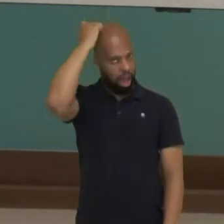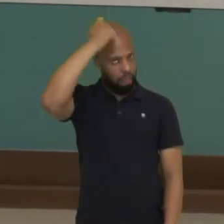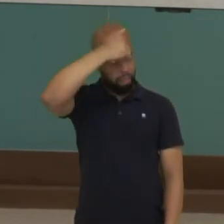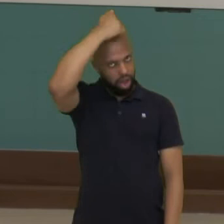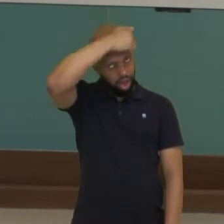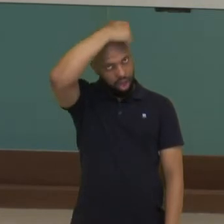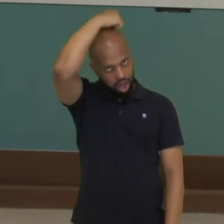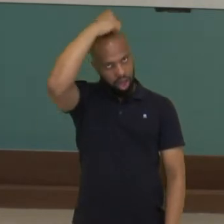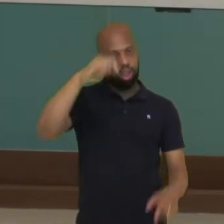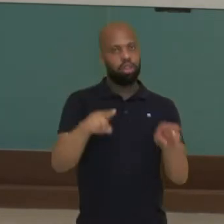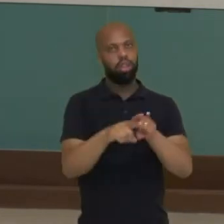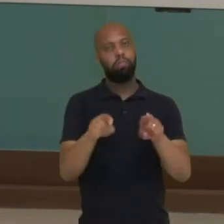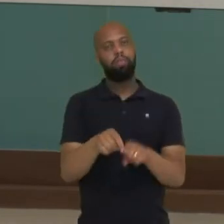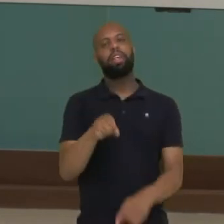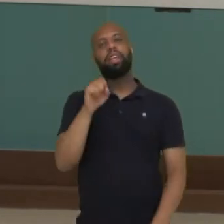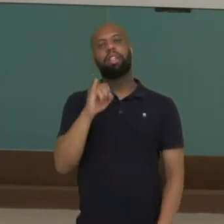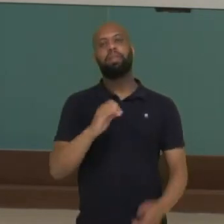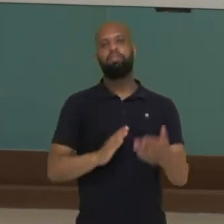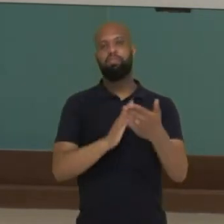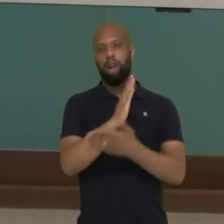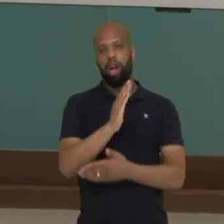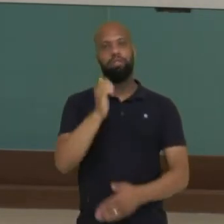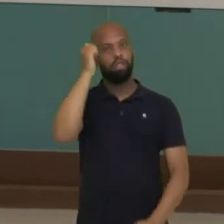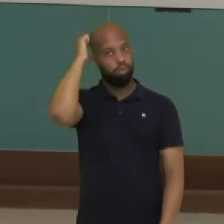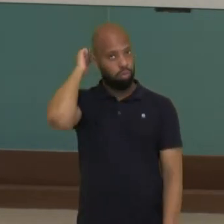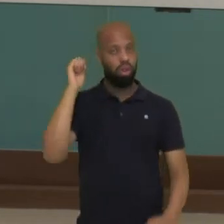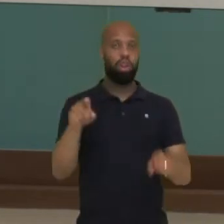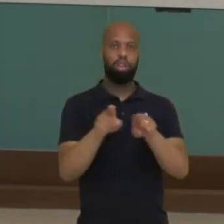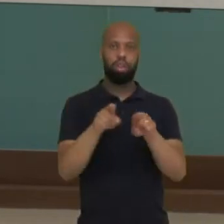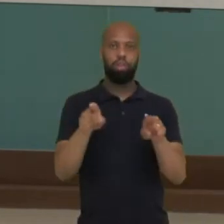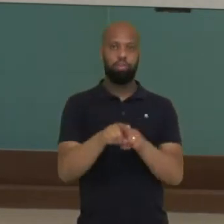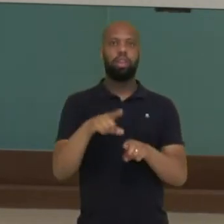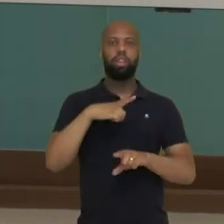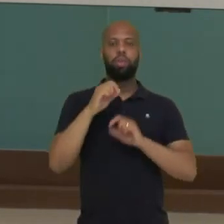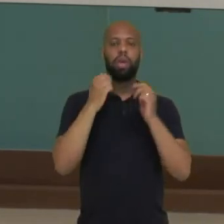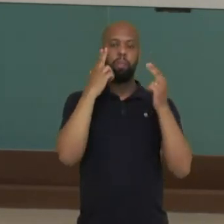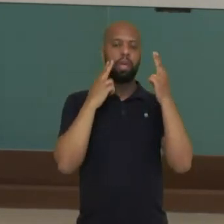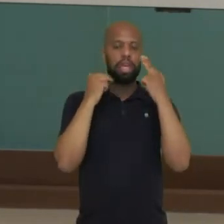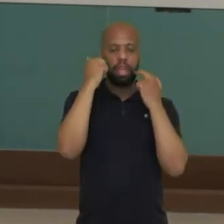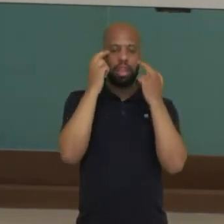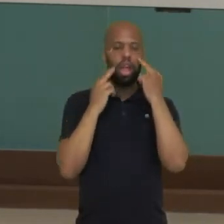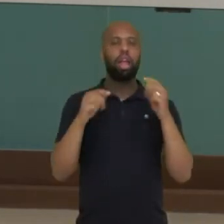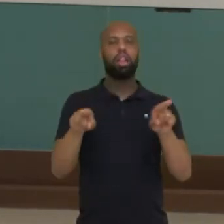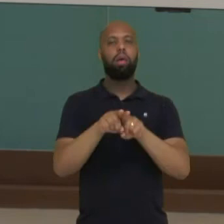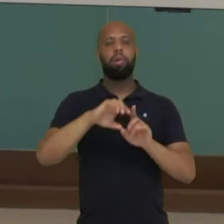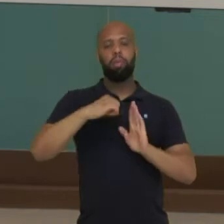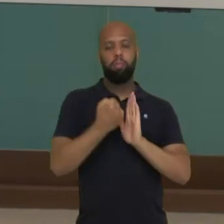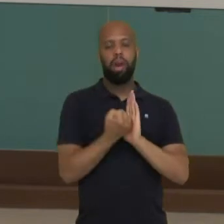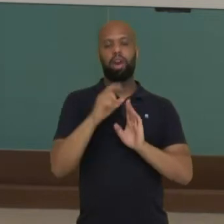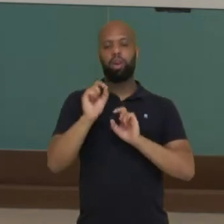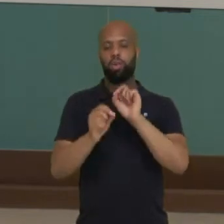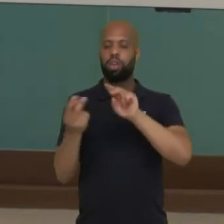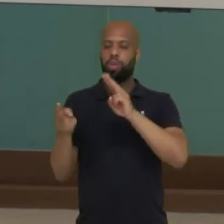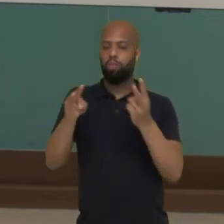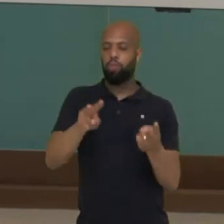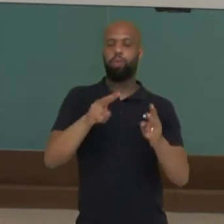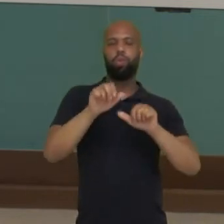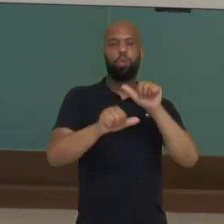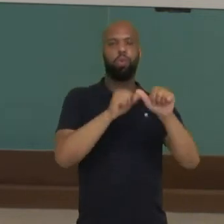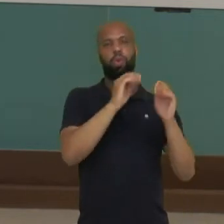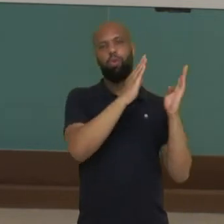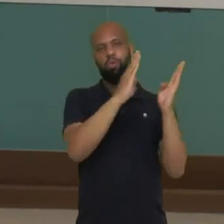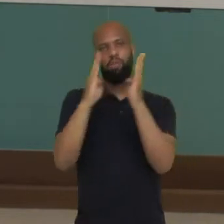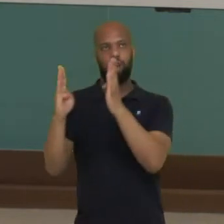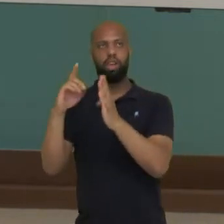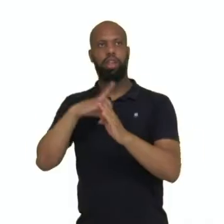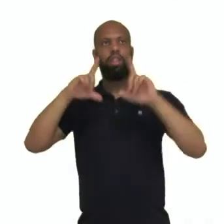também ou rapa as cabeças, ou faz uma festa, se joga na lama, se pinta, é uma forma de marcar a passagem, a mudança, que temos